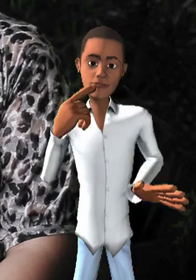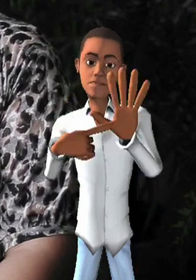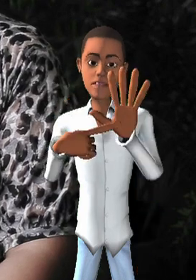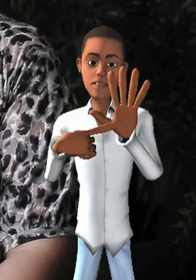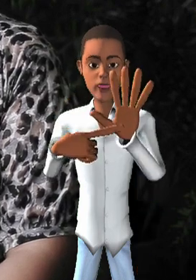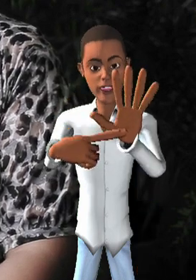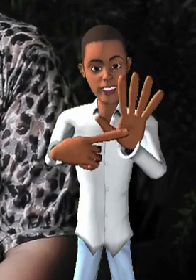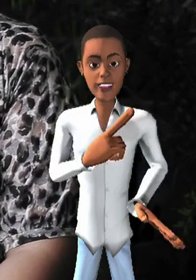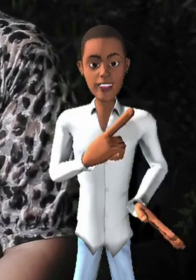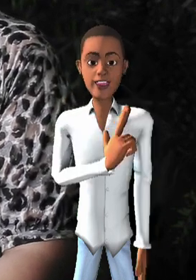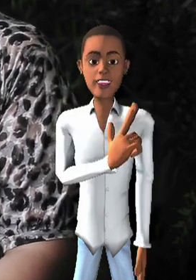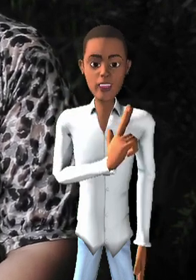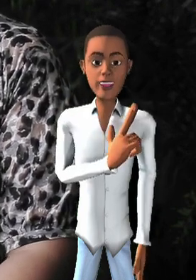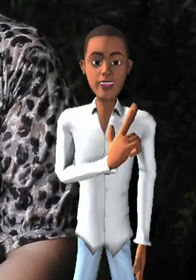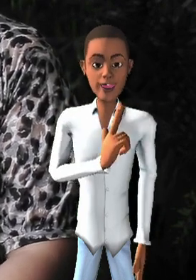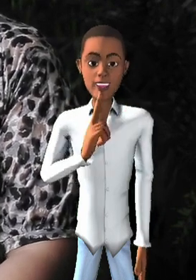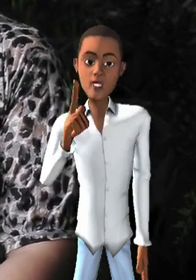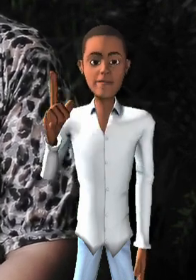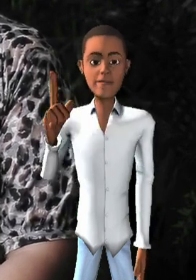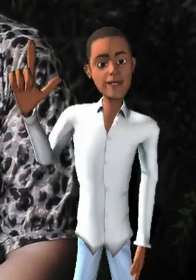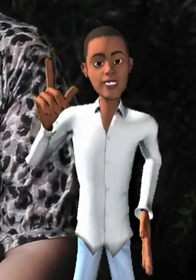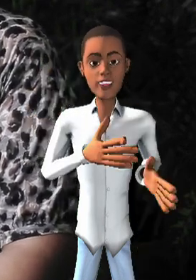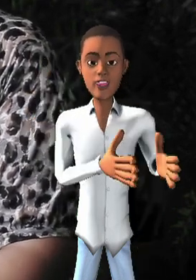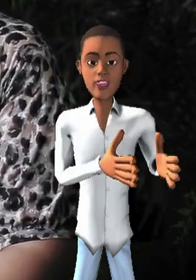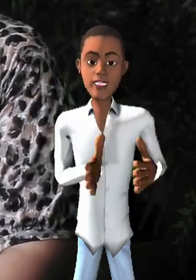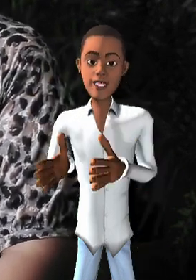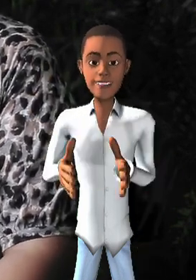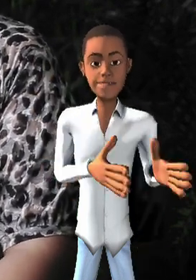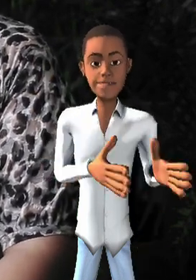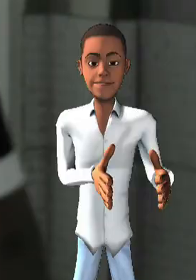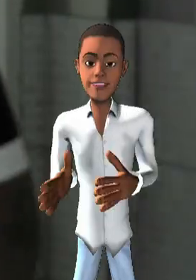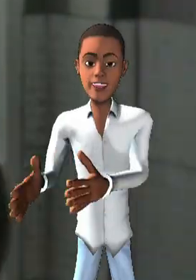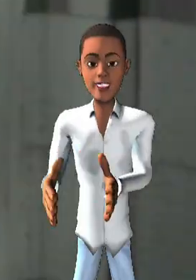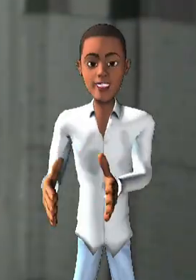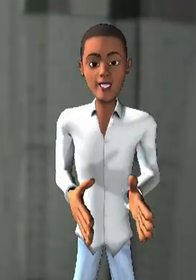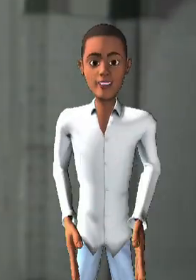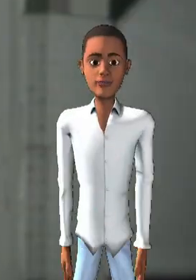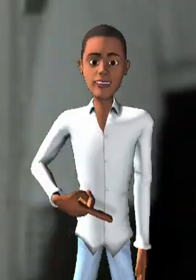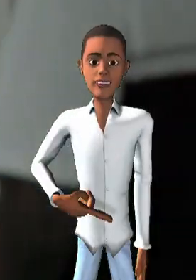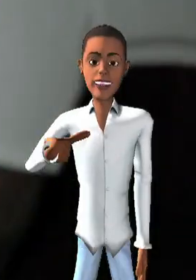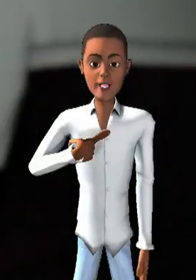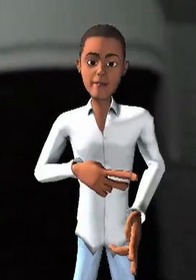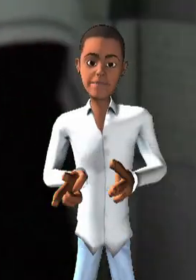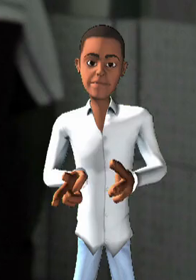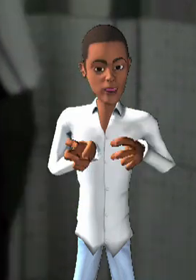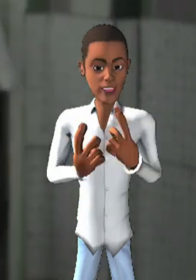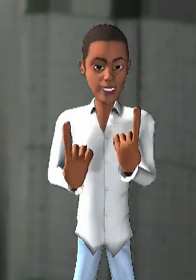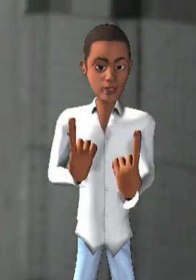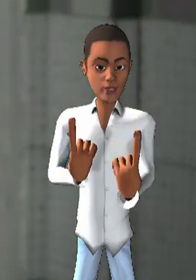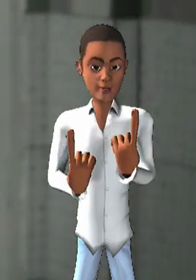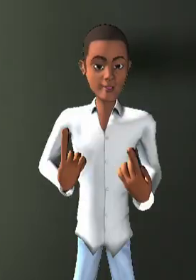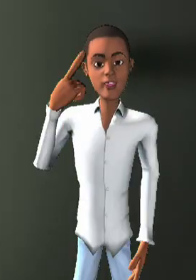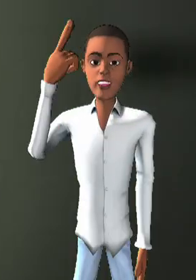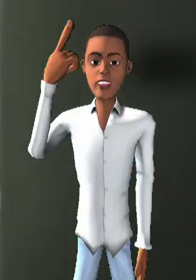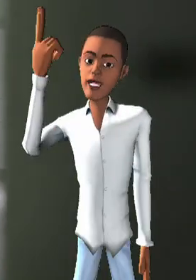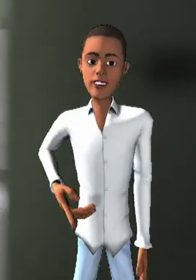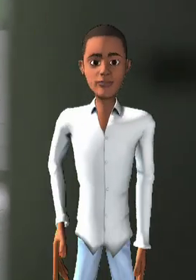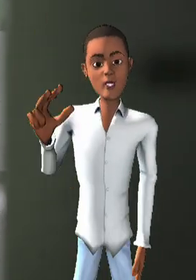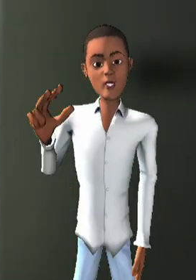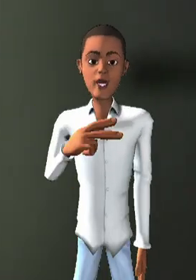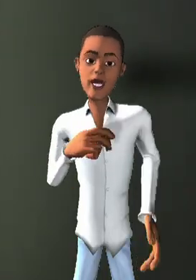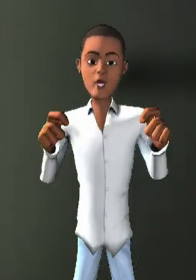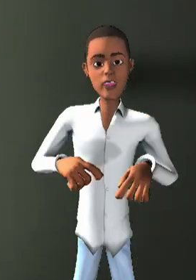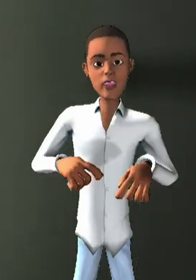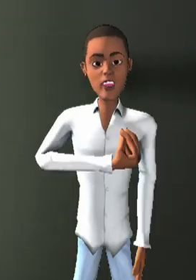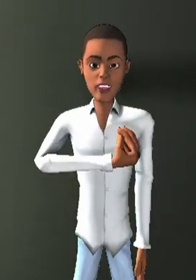patamares de uma vida assim toda levada a esse tipo de construção, é que eu vejo alguns sendo induzidos a pensar,